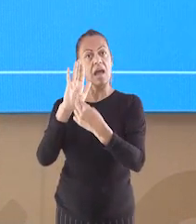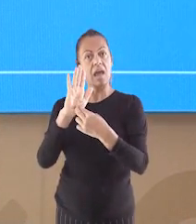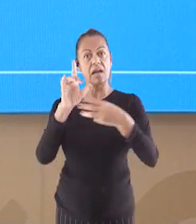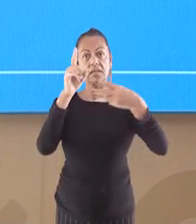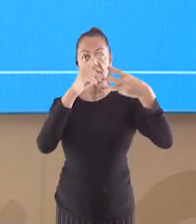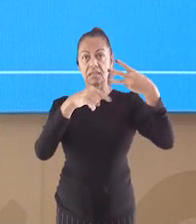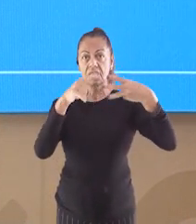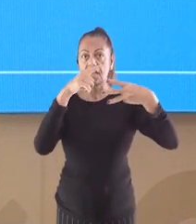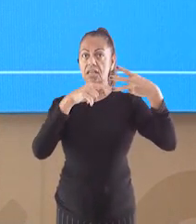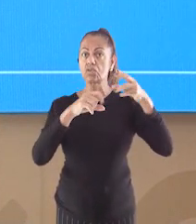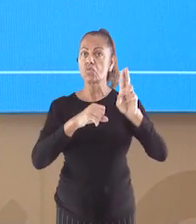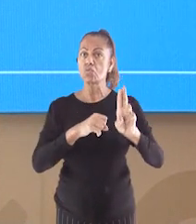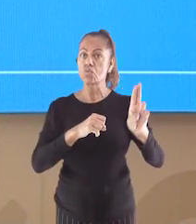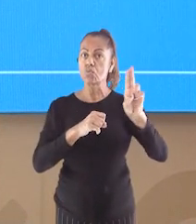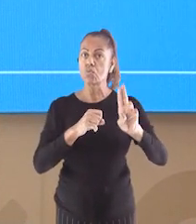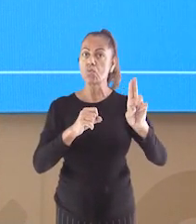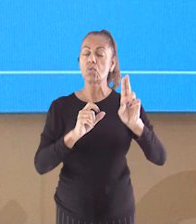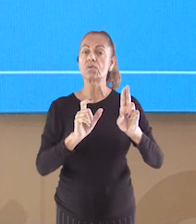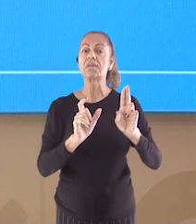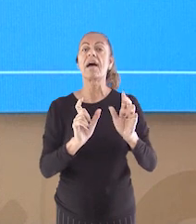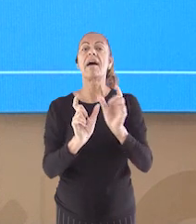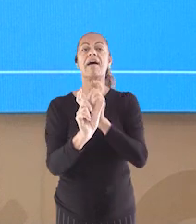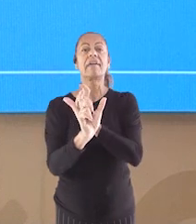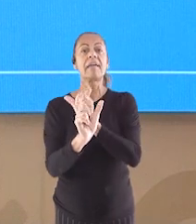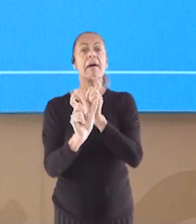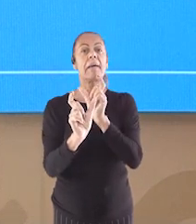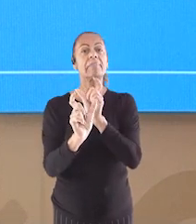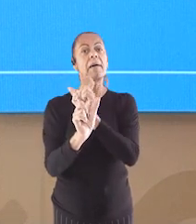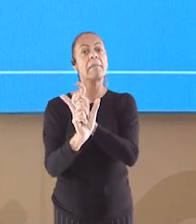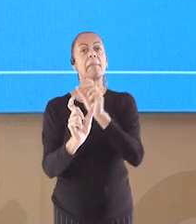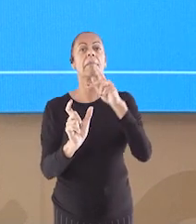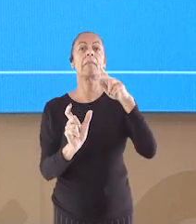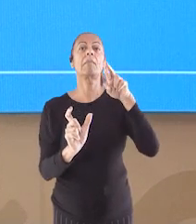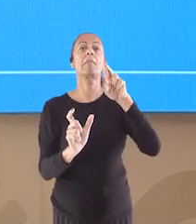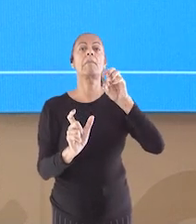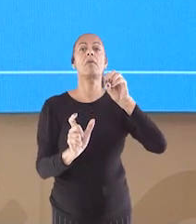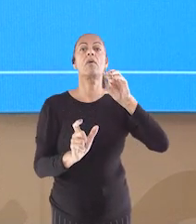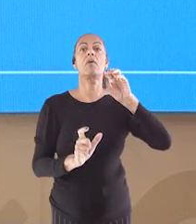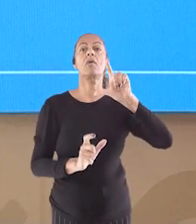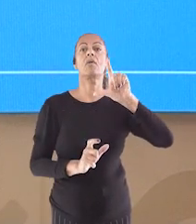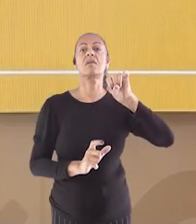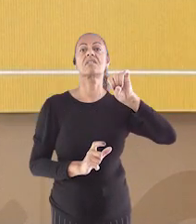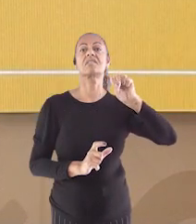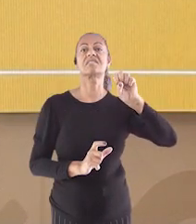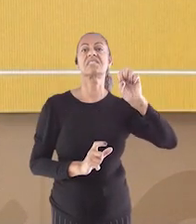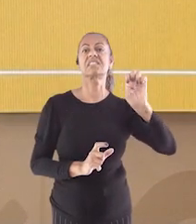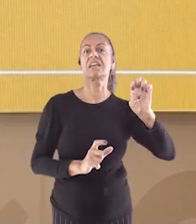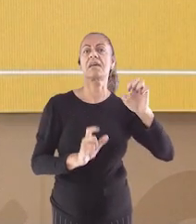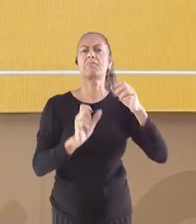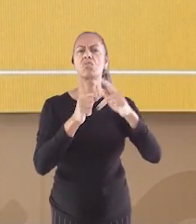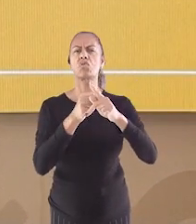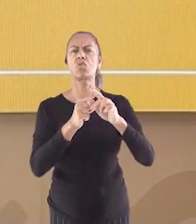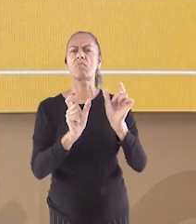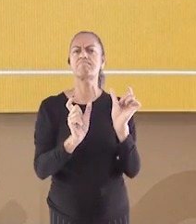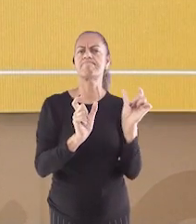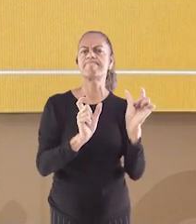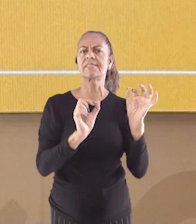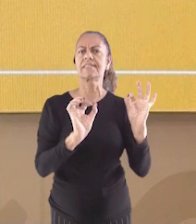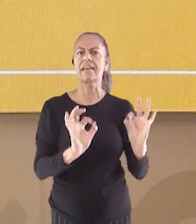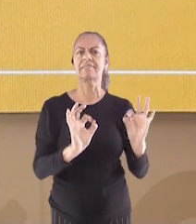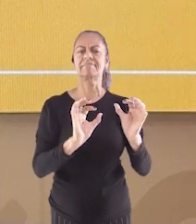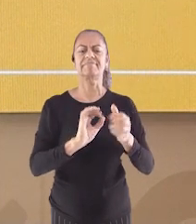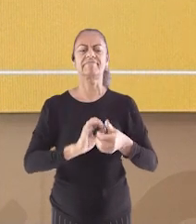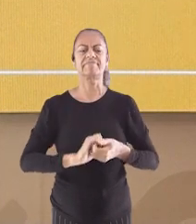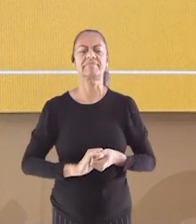o uso correto da próclise. E antes de nos despedirmos, que tal um desafio? Vamos ler essa tirinha do